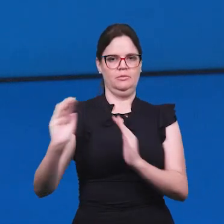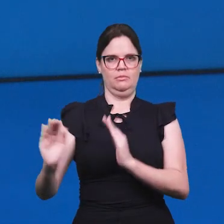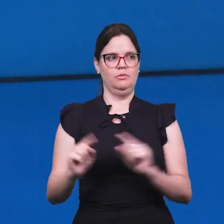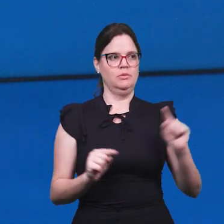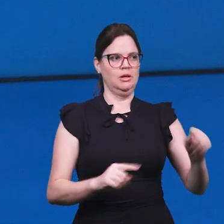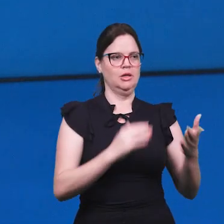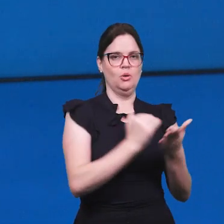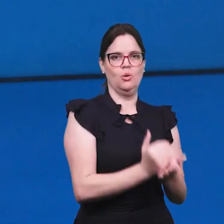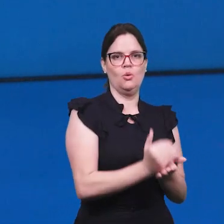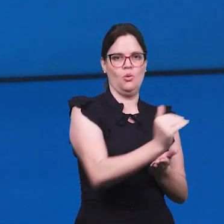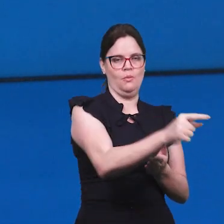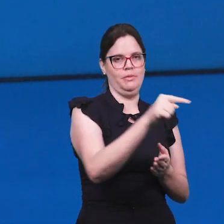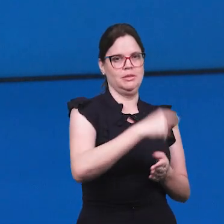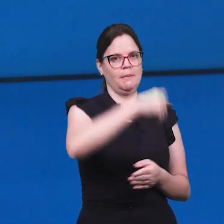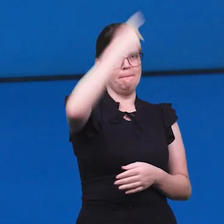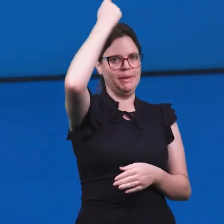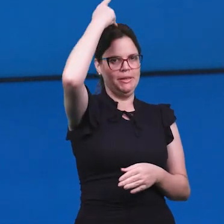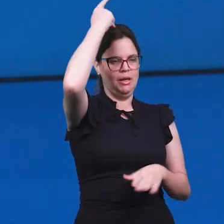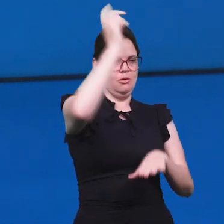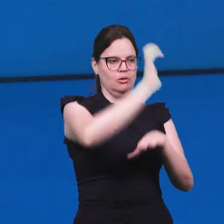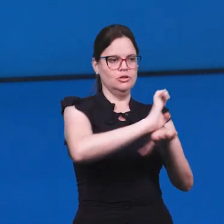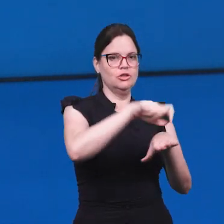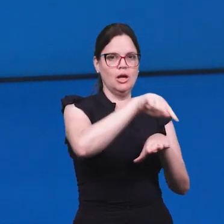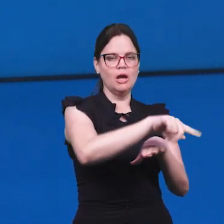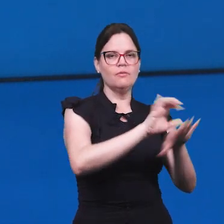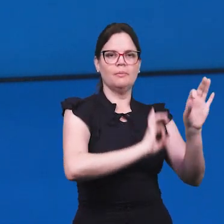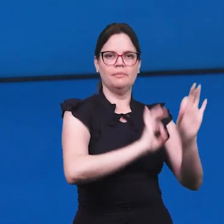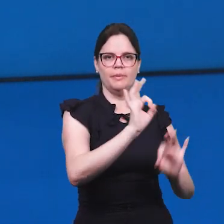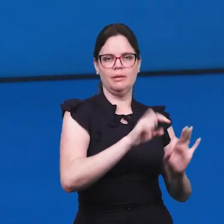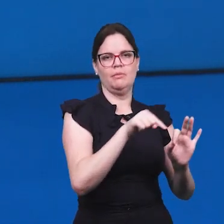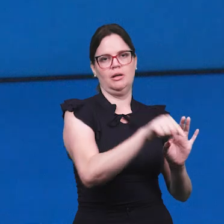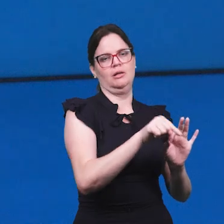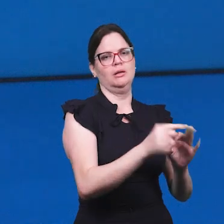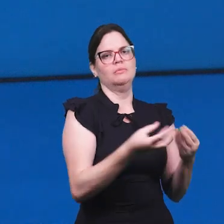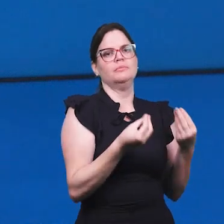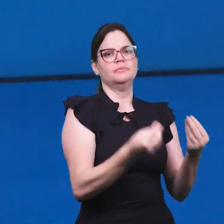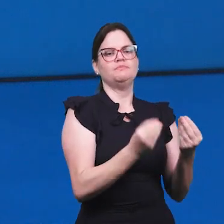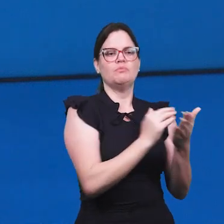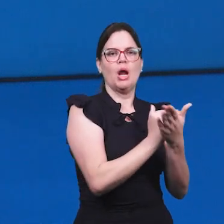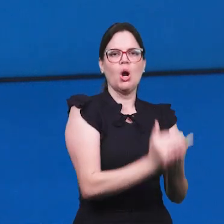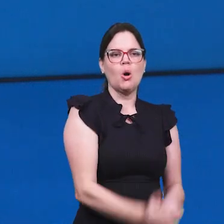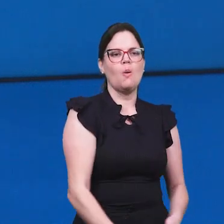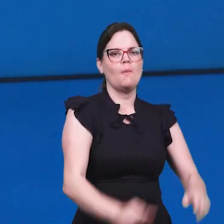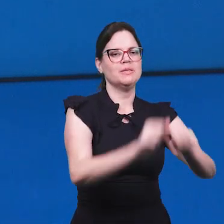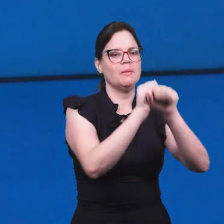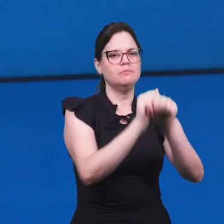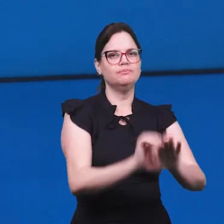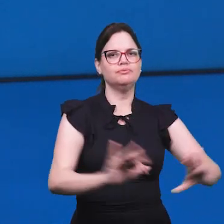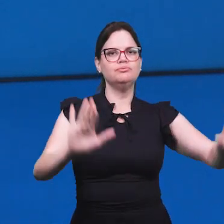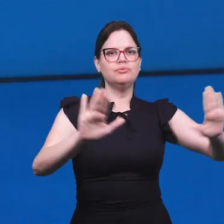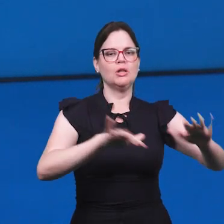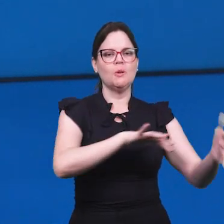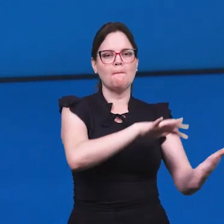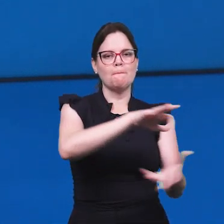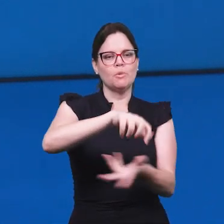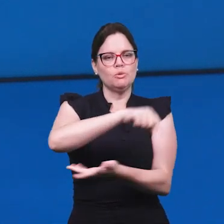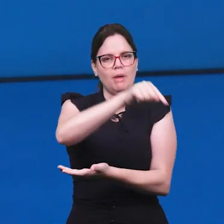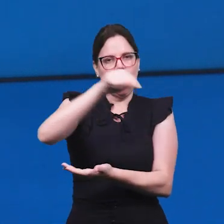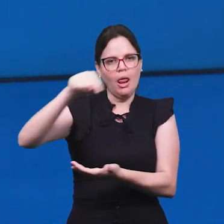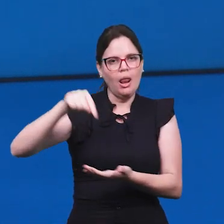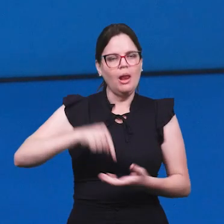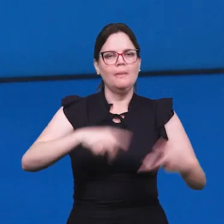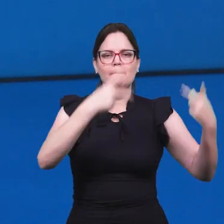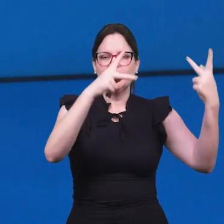né? Mostrando ali, lá no início da igreja, em Éfeso, no Pentecostes, preparando a igreja para ela entrar no